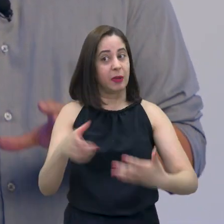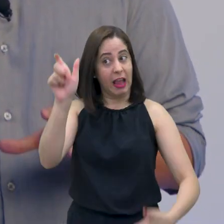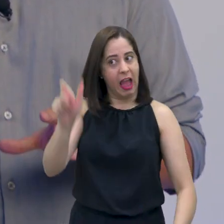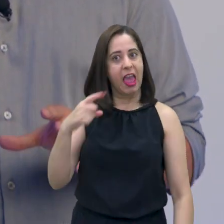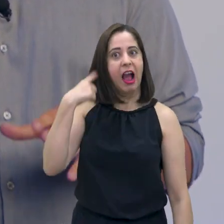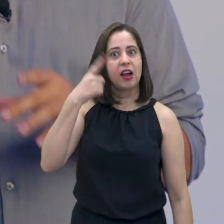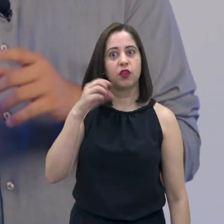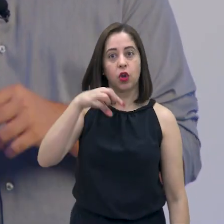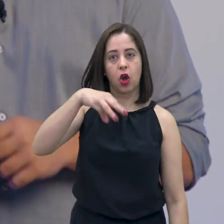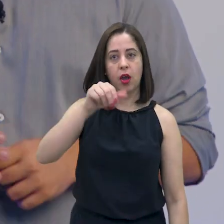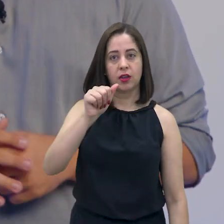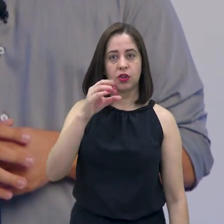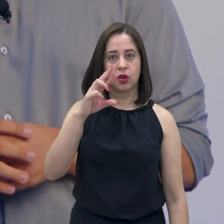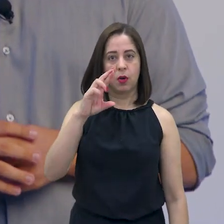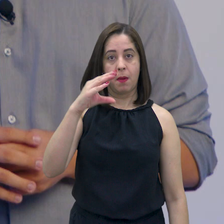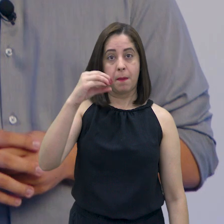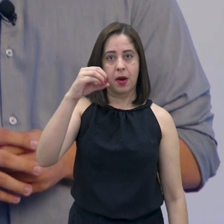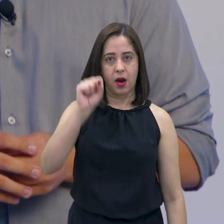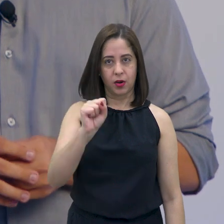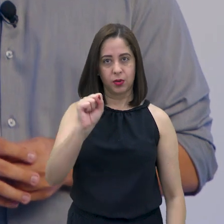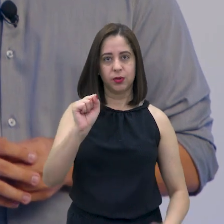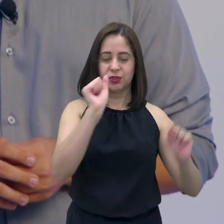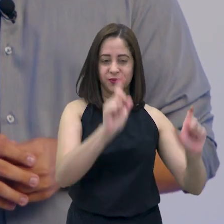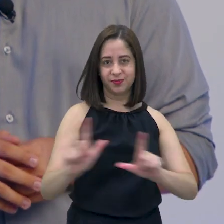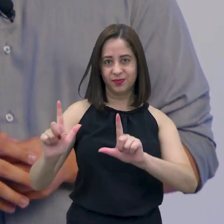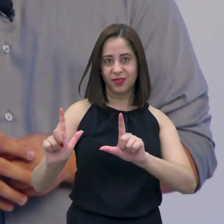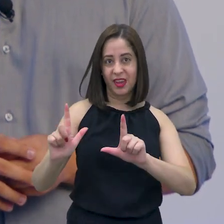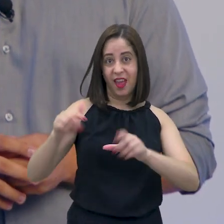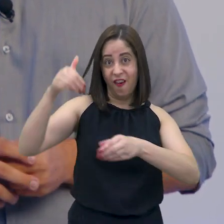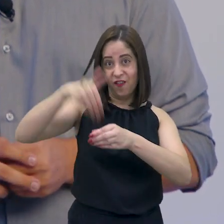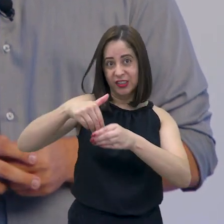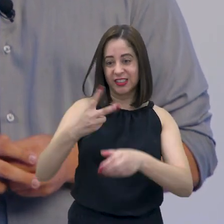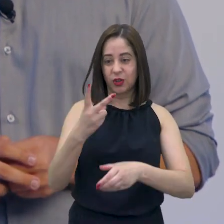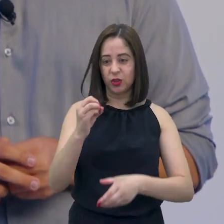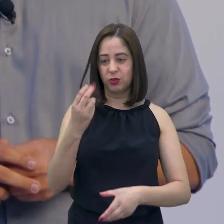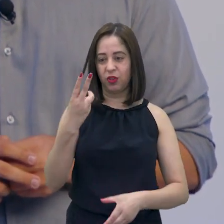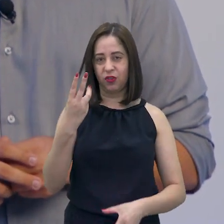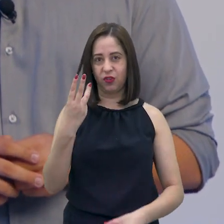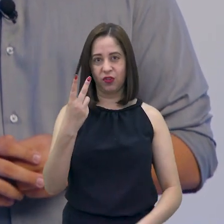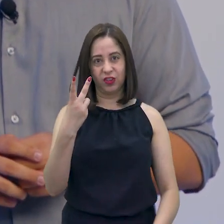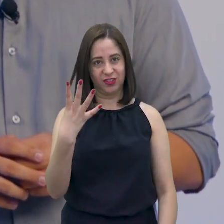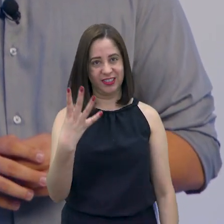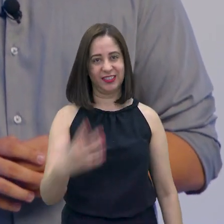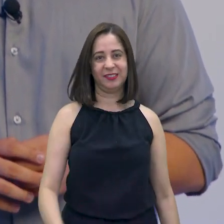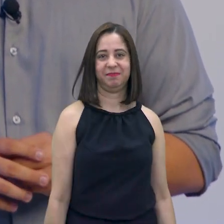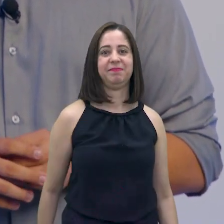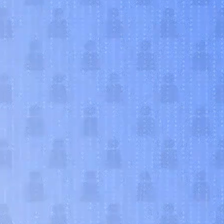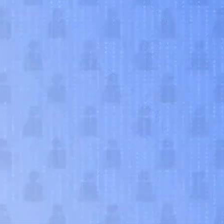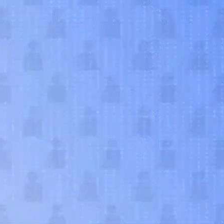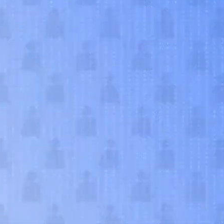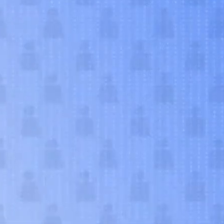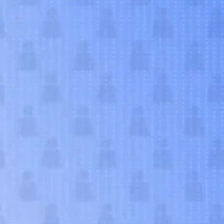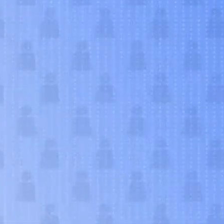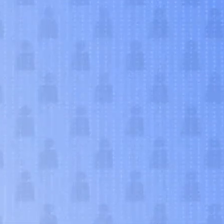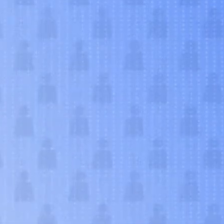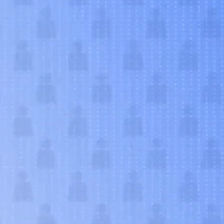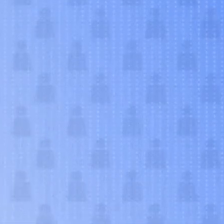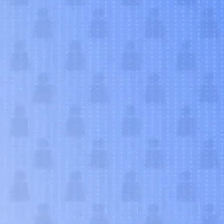Quem explica pra gente é o advogado Marcos Limão, no nosso quadro Eleições 2024.